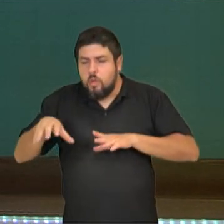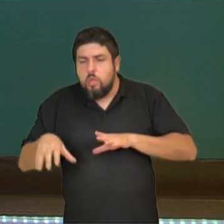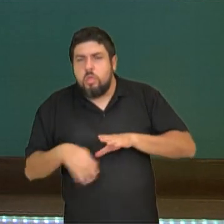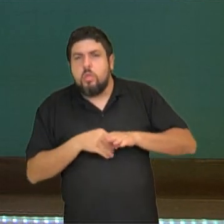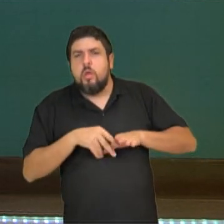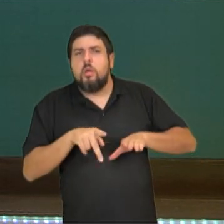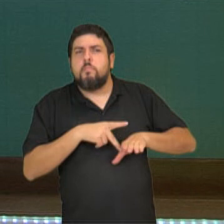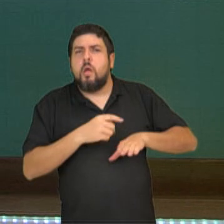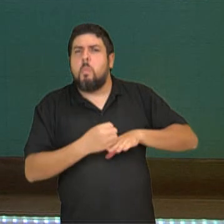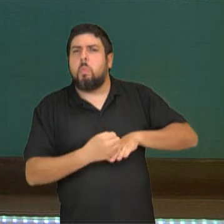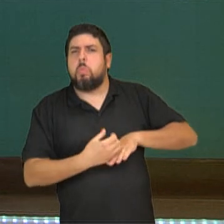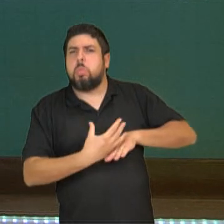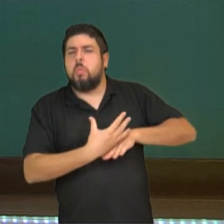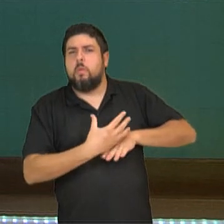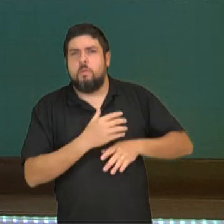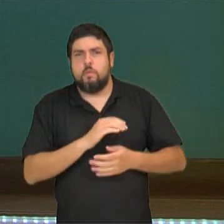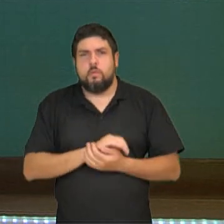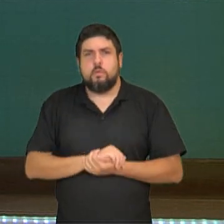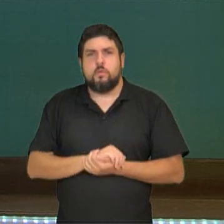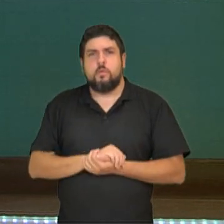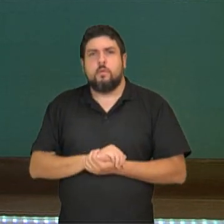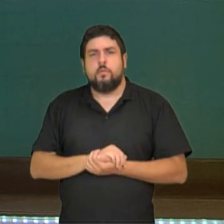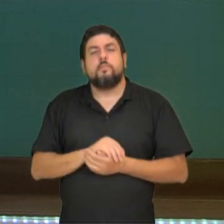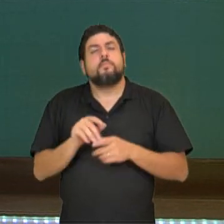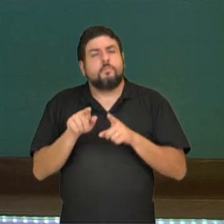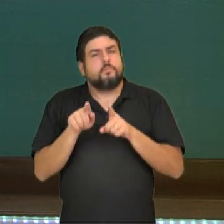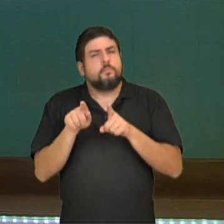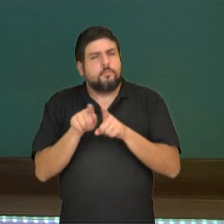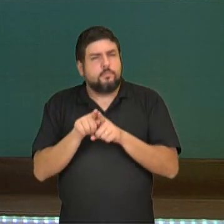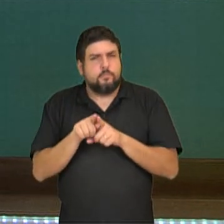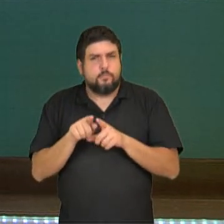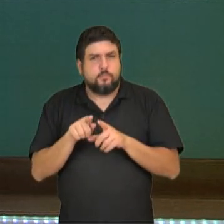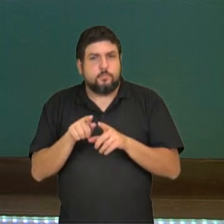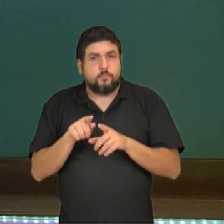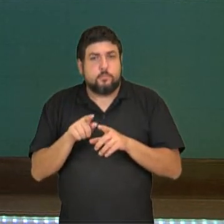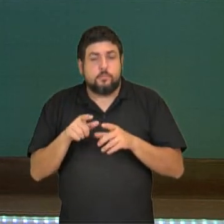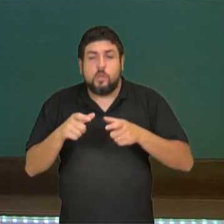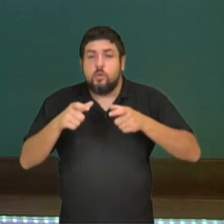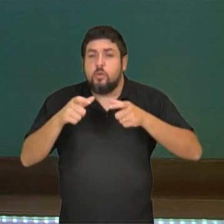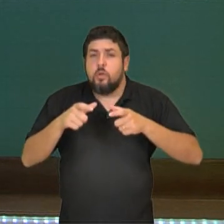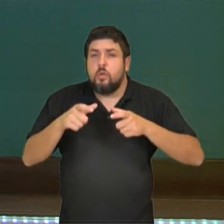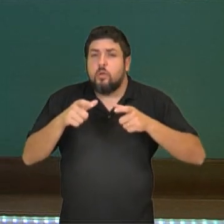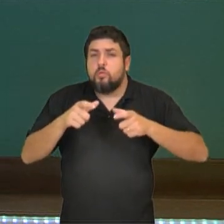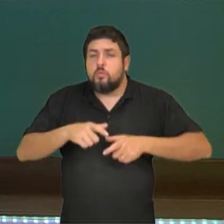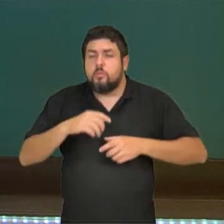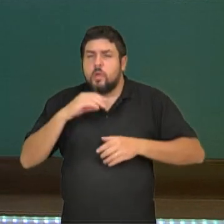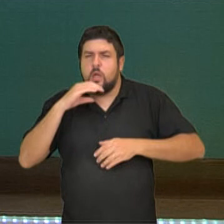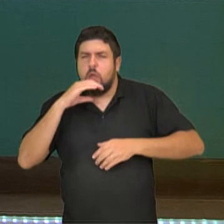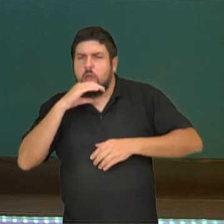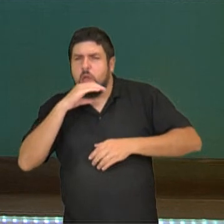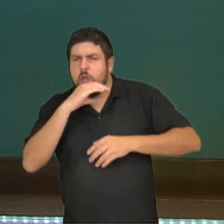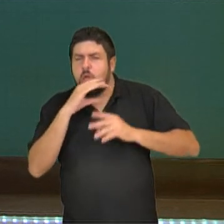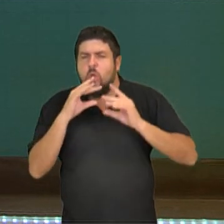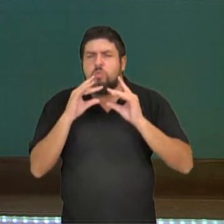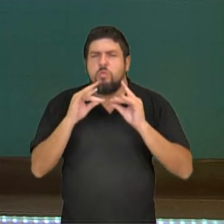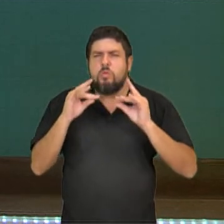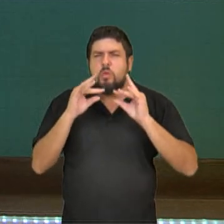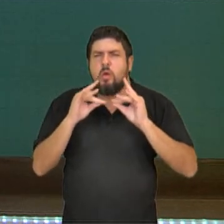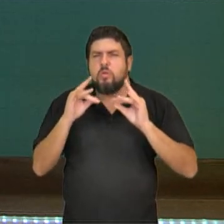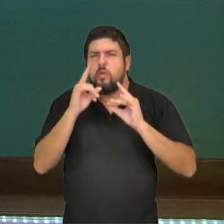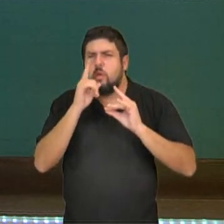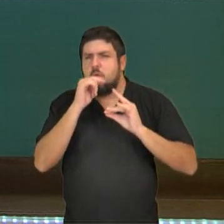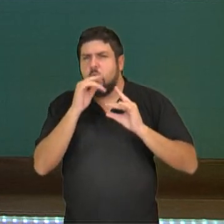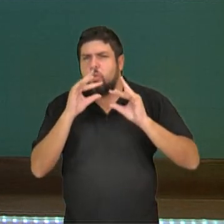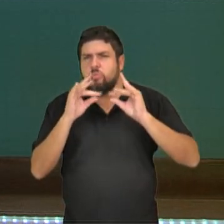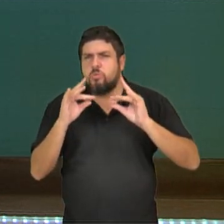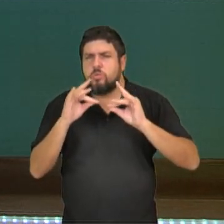consequência, também ter o pé de atleta. O ambiente corporal quente e úmido, então são aqueles exemplos que eu dei, né? Então você saiu de